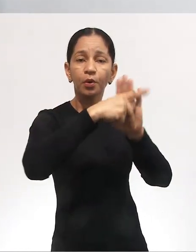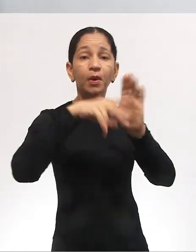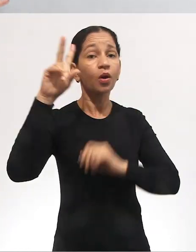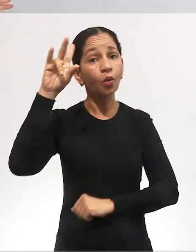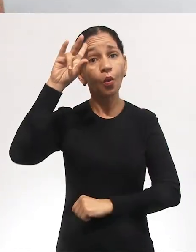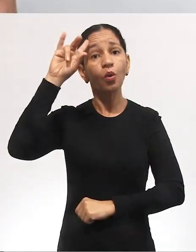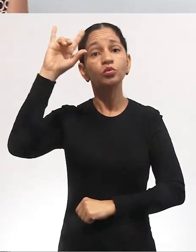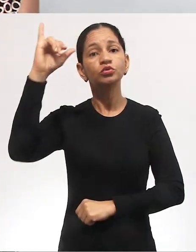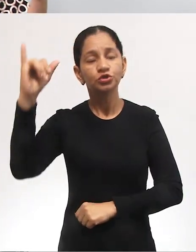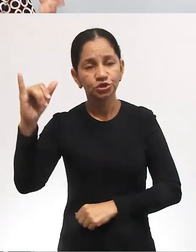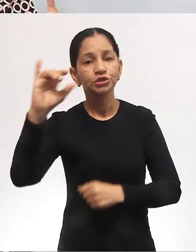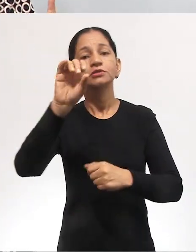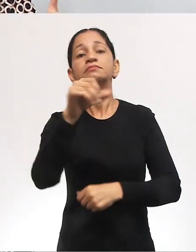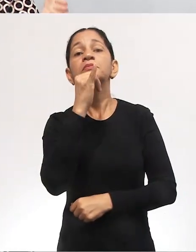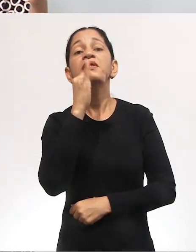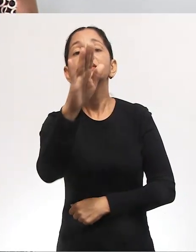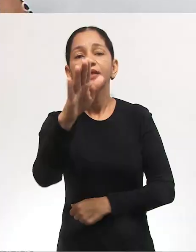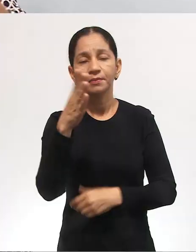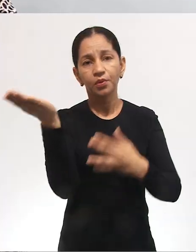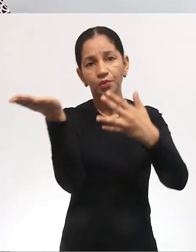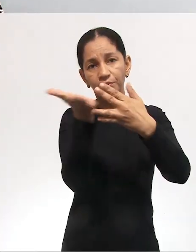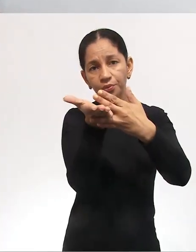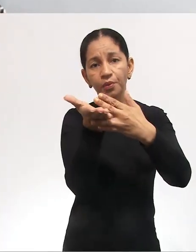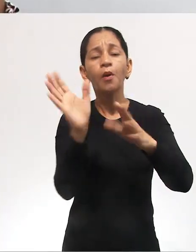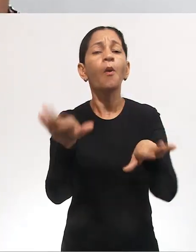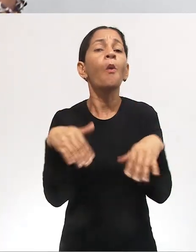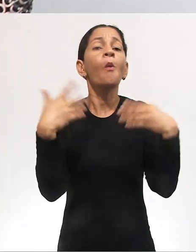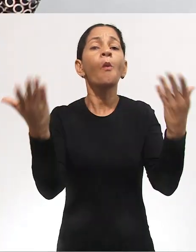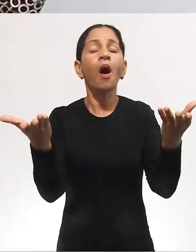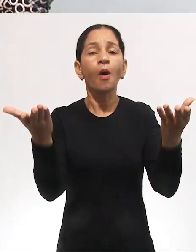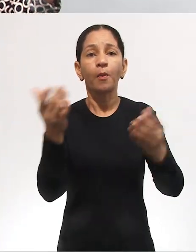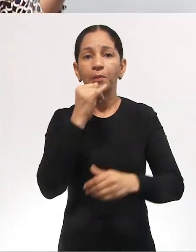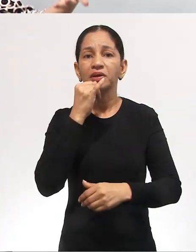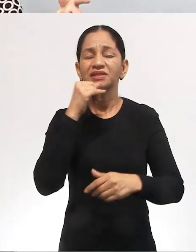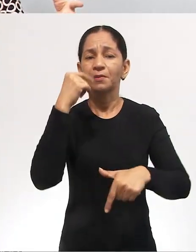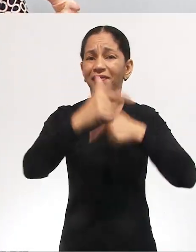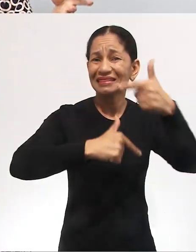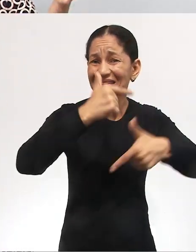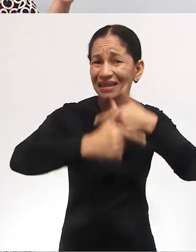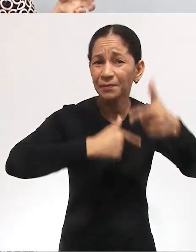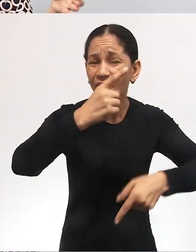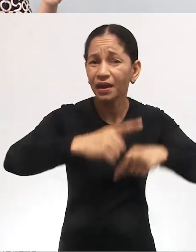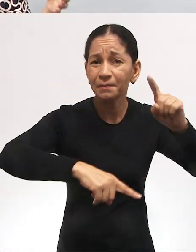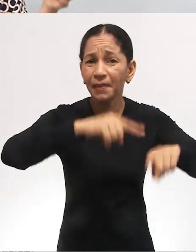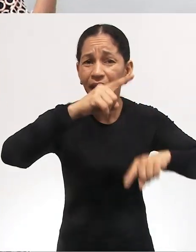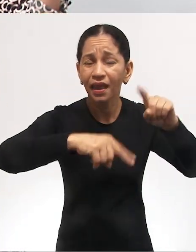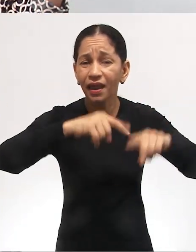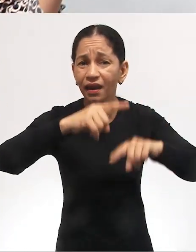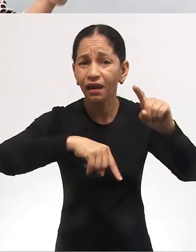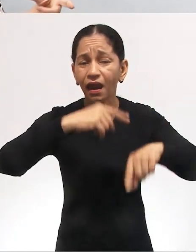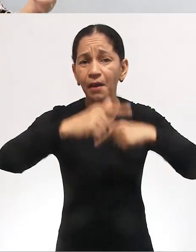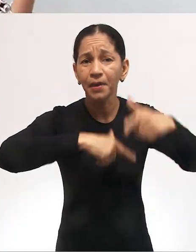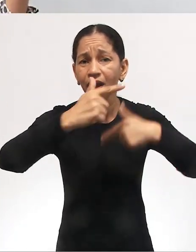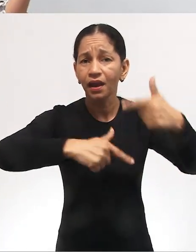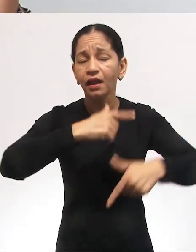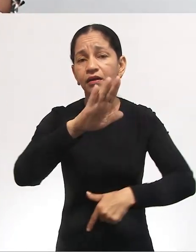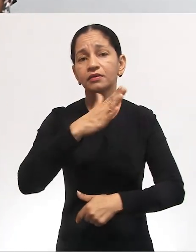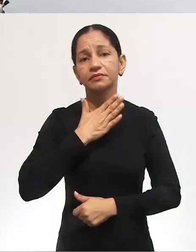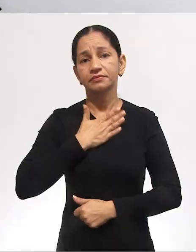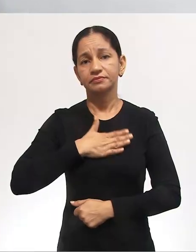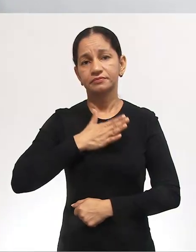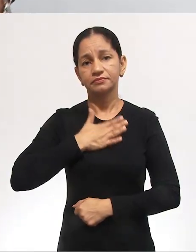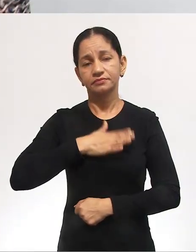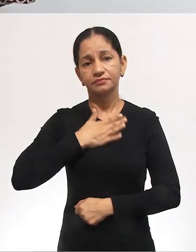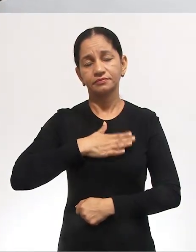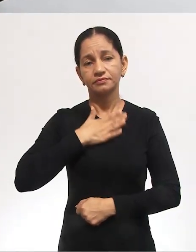semana, qual o horário, vai ter uma pausa para eles se organizarem. Se ele trabalha em uma linha de produção, ele precisa saber que naquele horário ele vai ter a